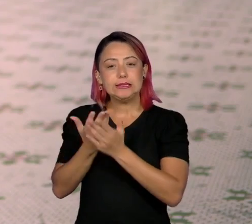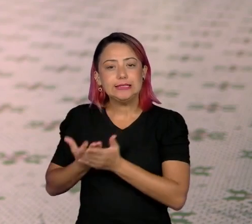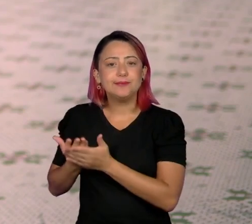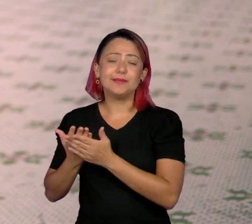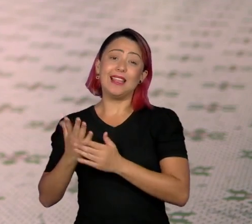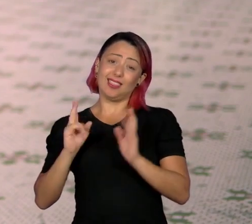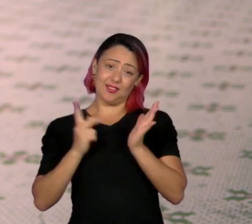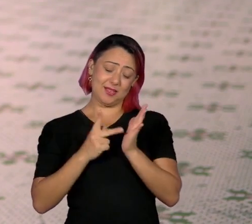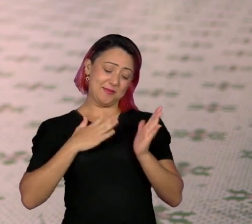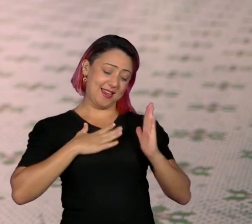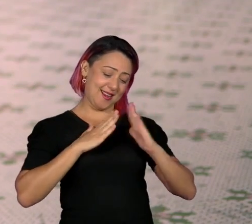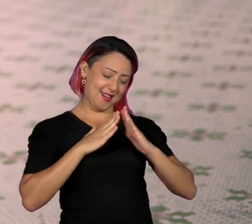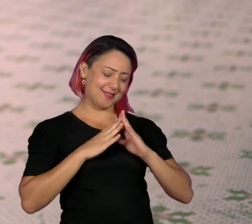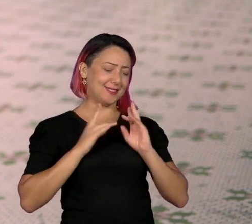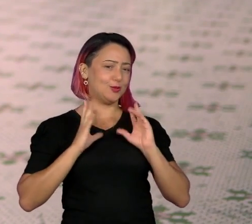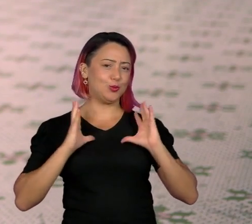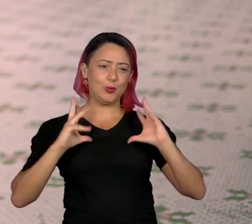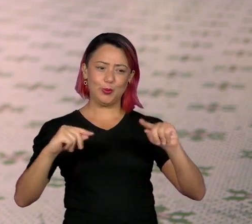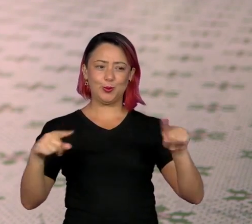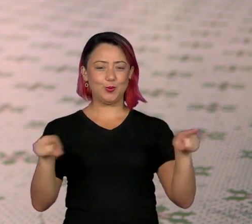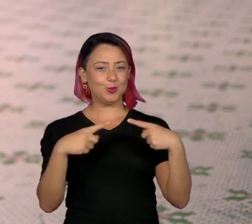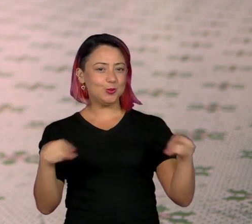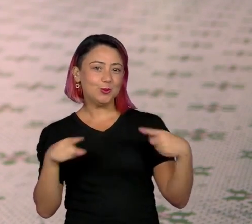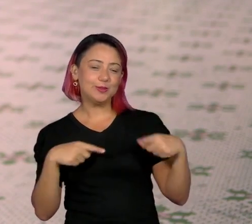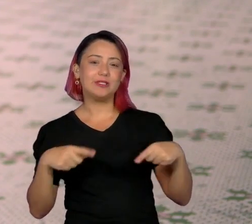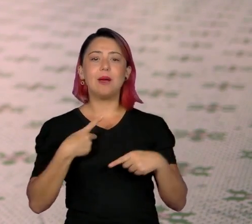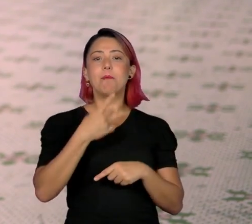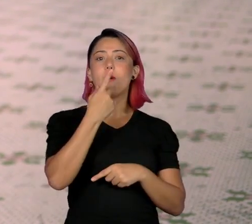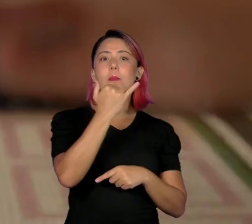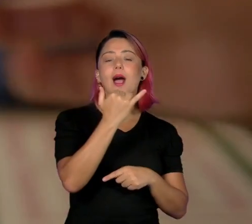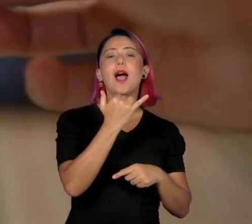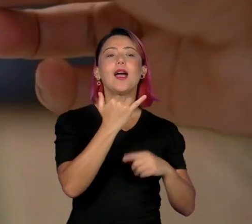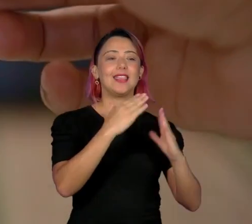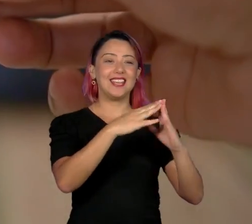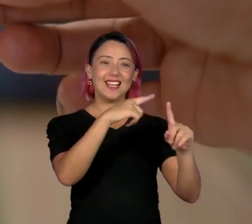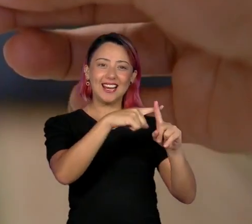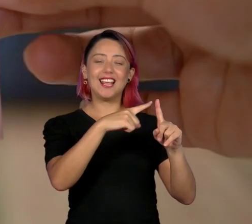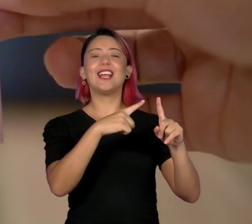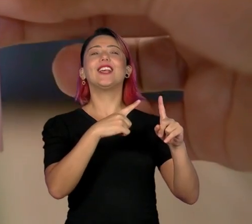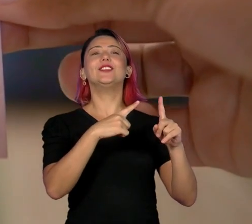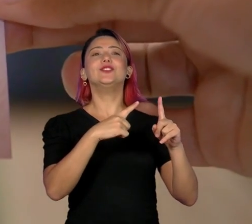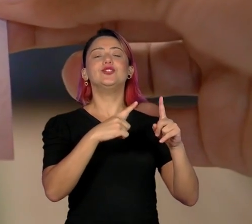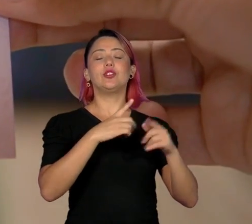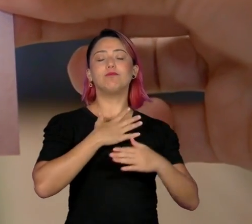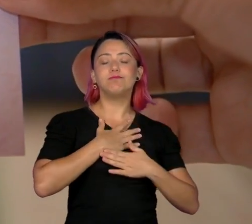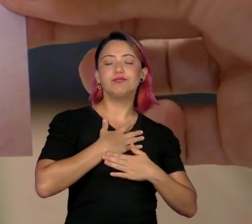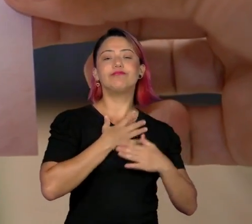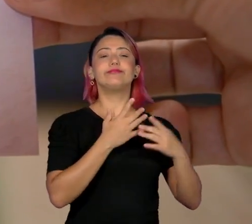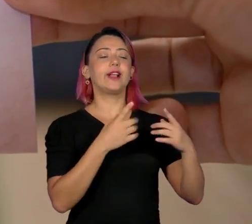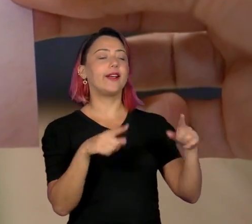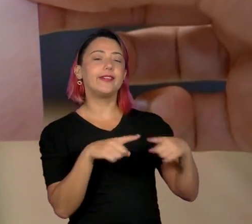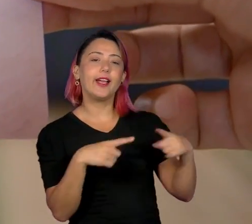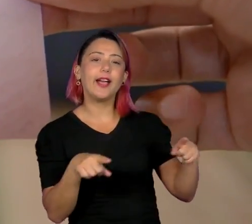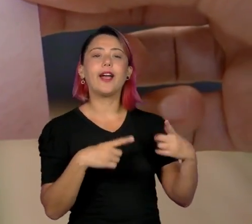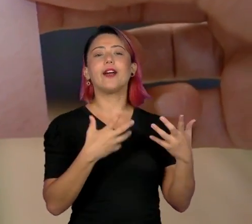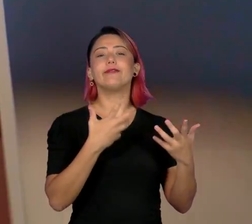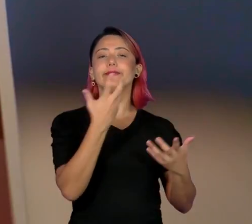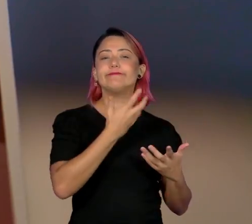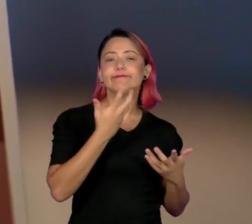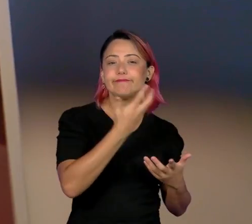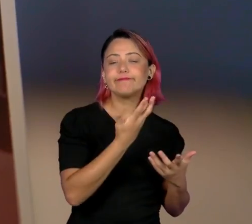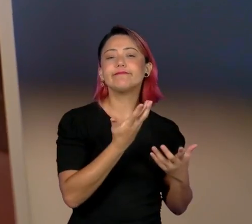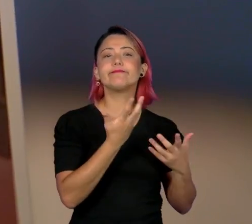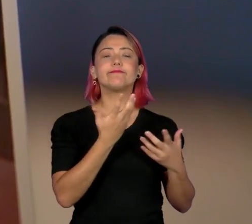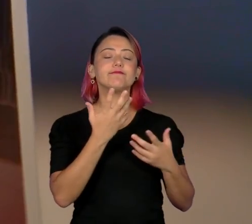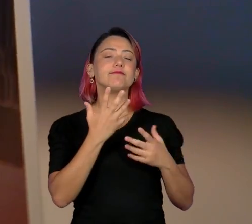assim, tanto meu pai tocando os hinos da igreja, minha mãe escutava muito os hinos da igreja e,